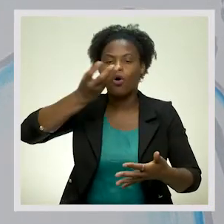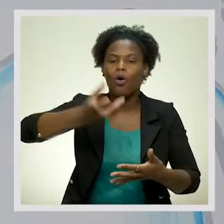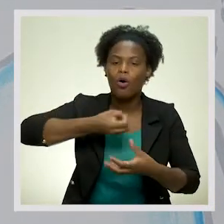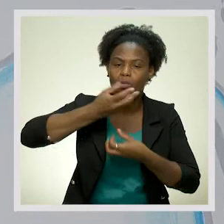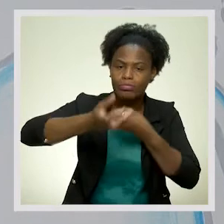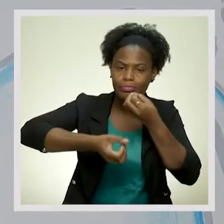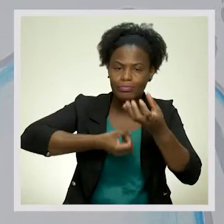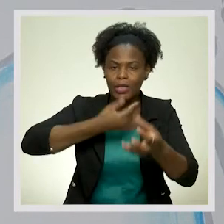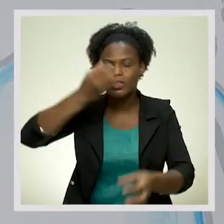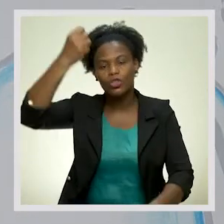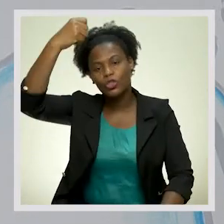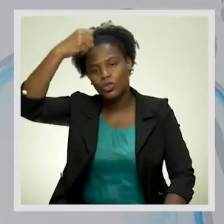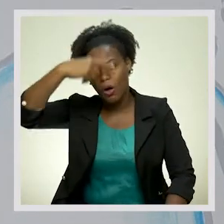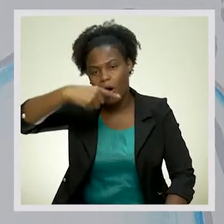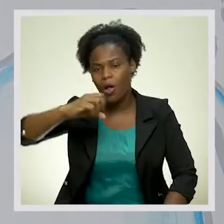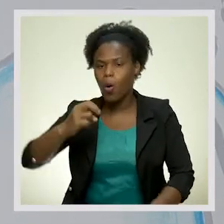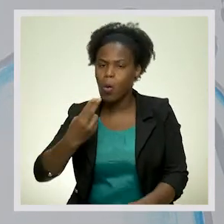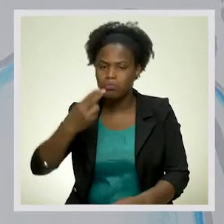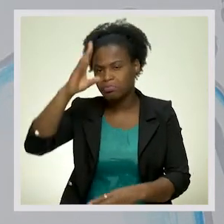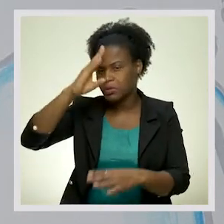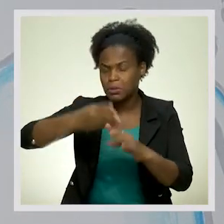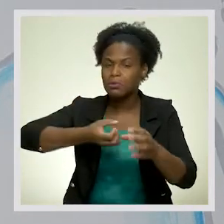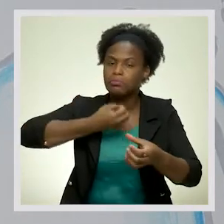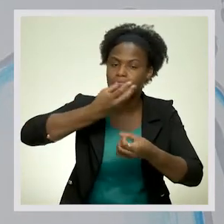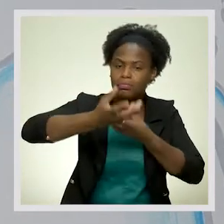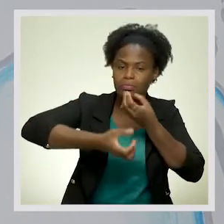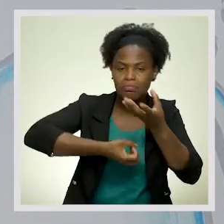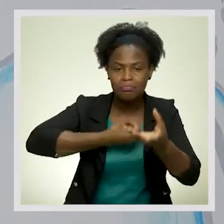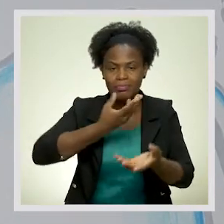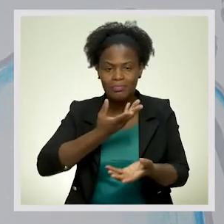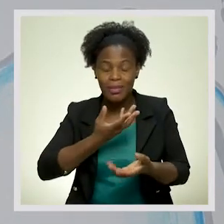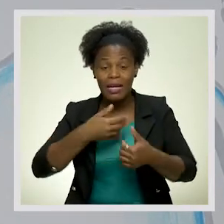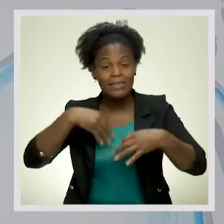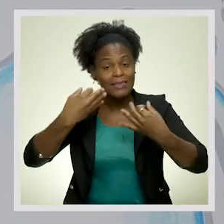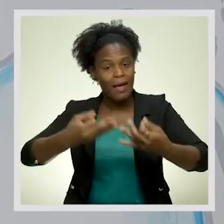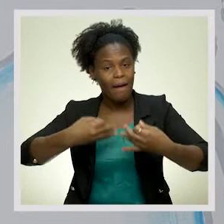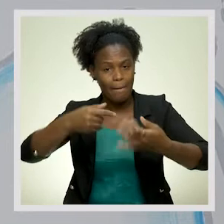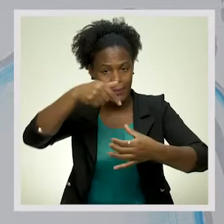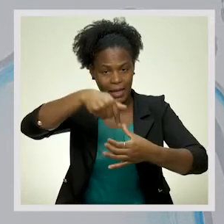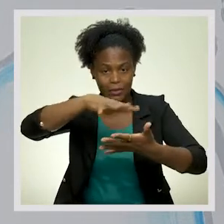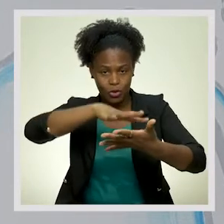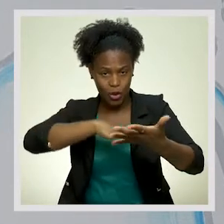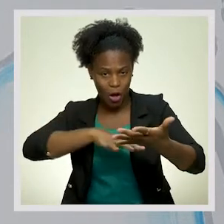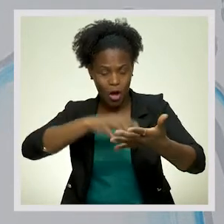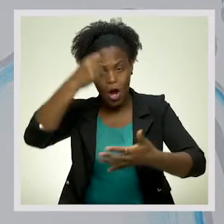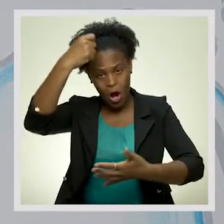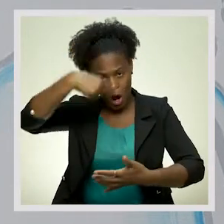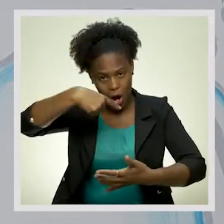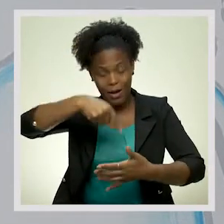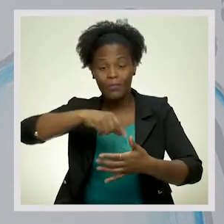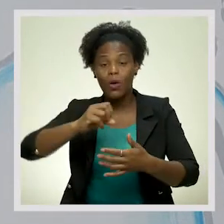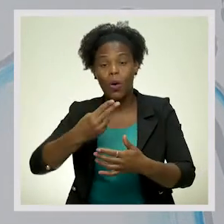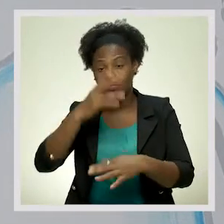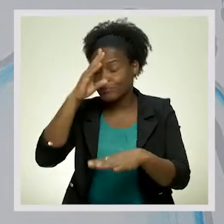ou acontecimentos. E sempre nas histórias e nos acontecimentos temos a presença